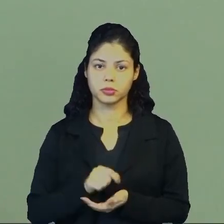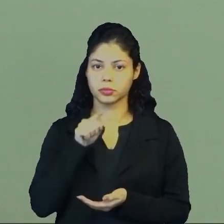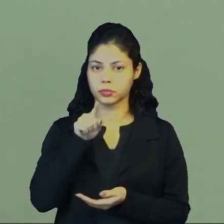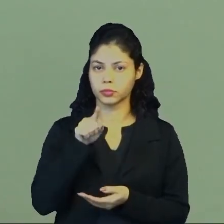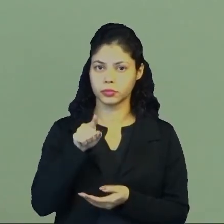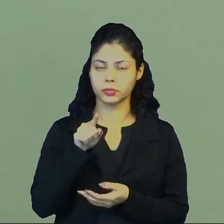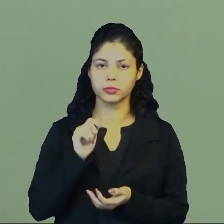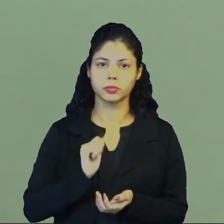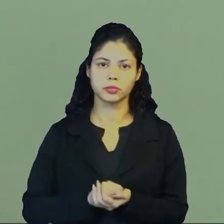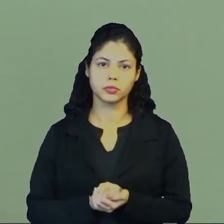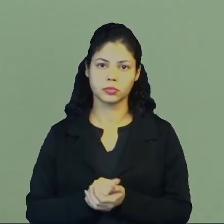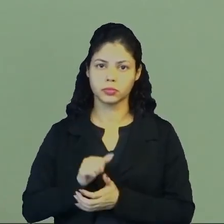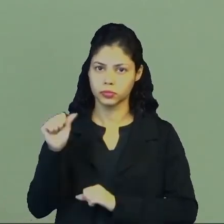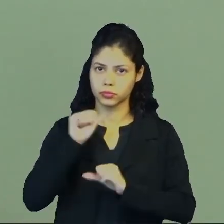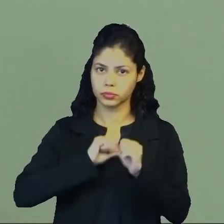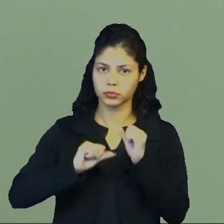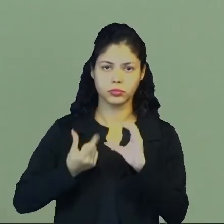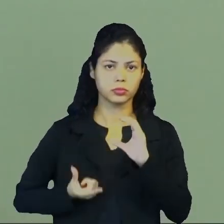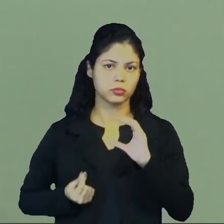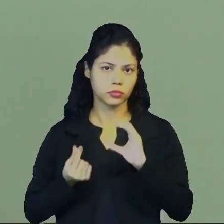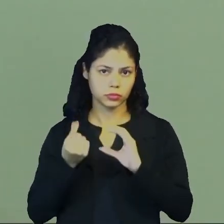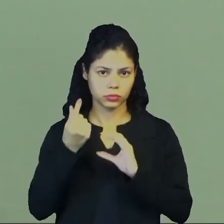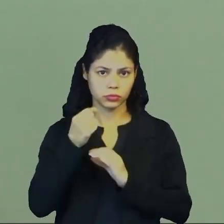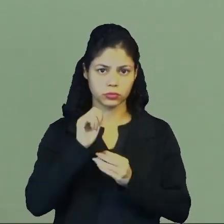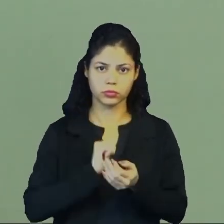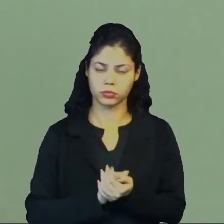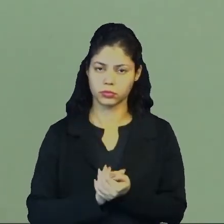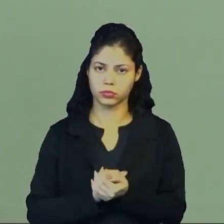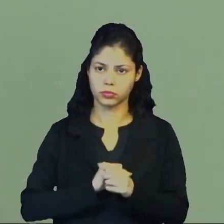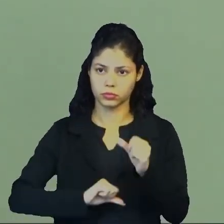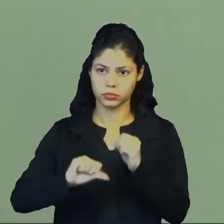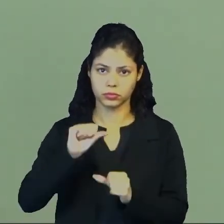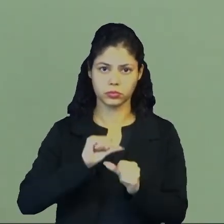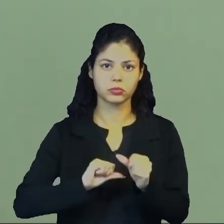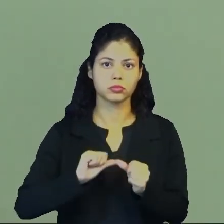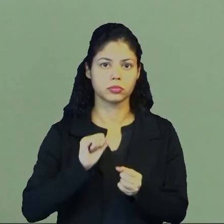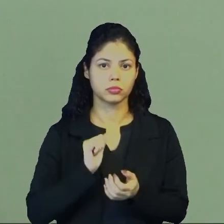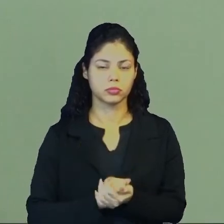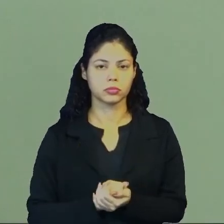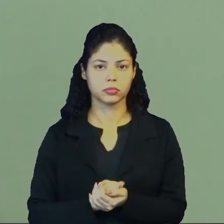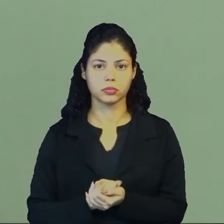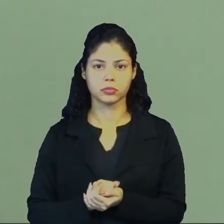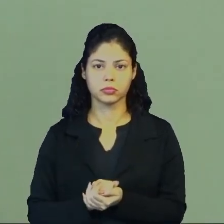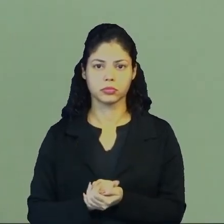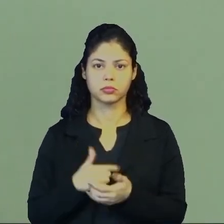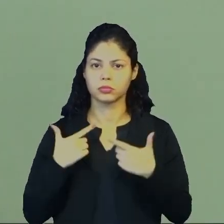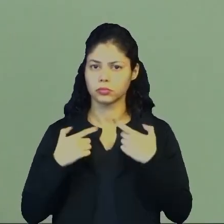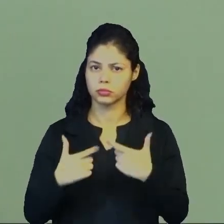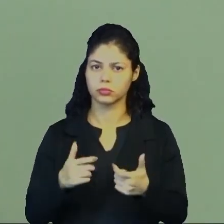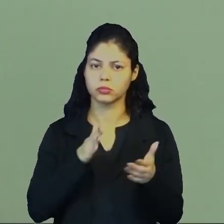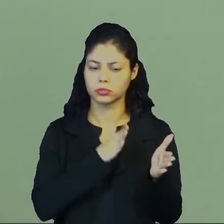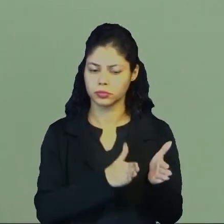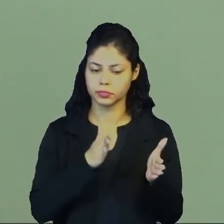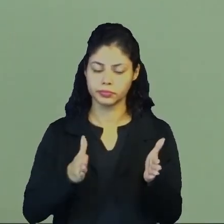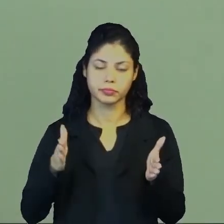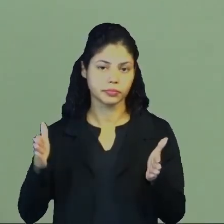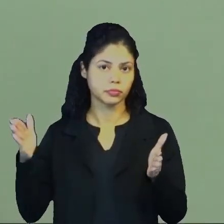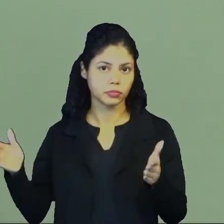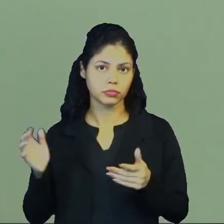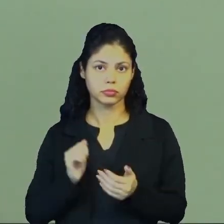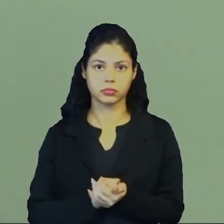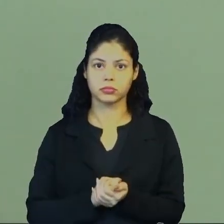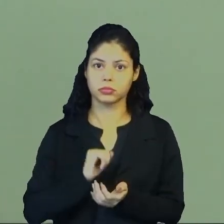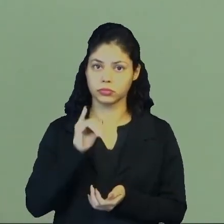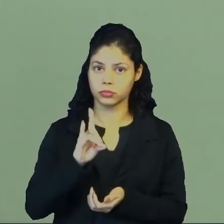essa oposição aí do capitalismo versus o comunismo se transformaria, né, em uma guerra que passaria